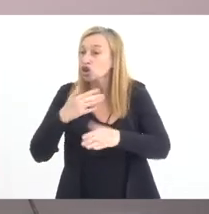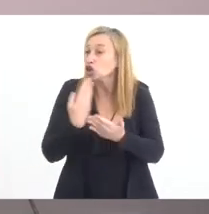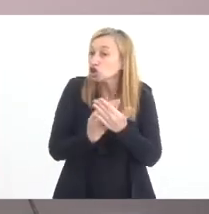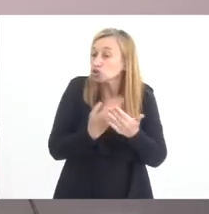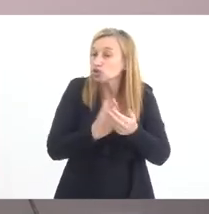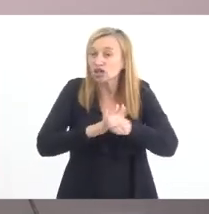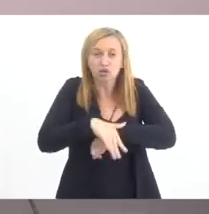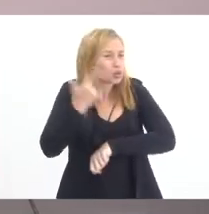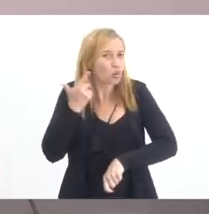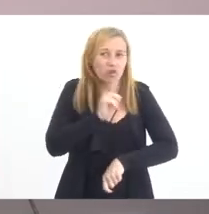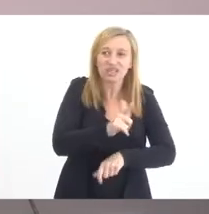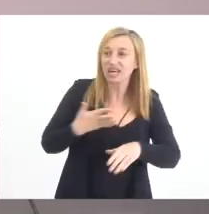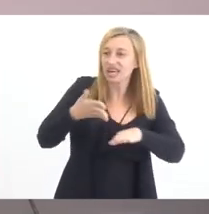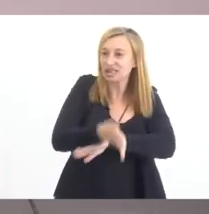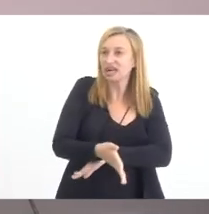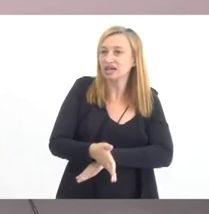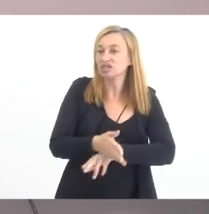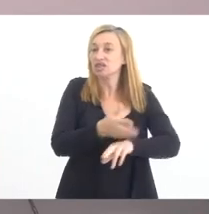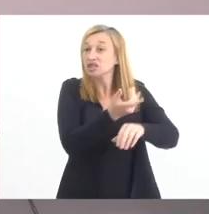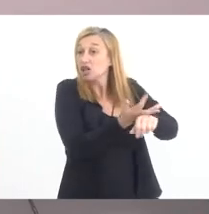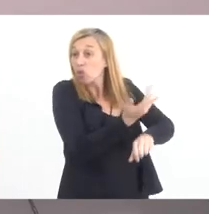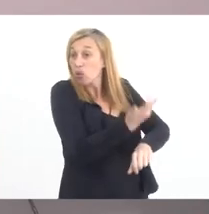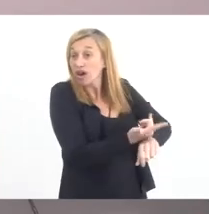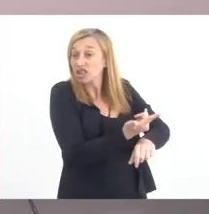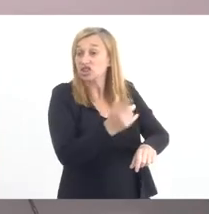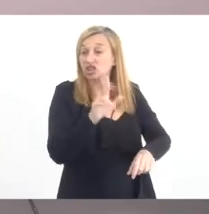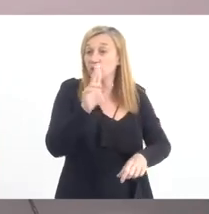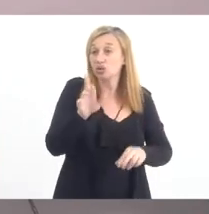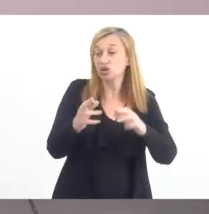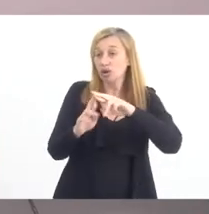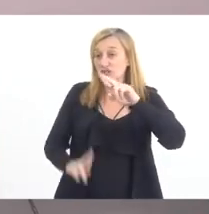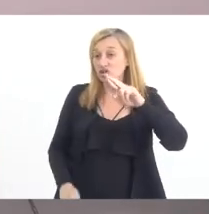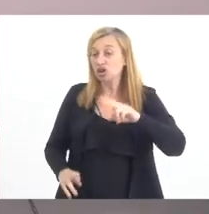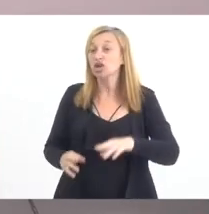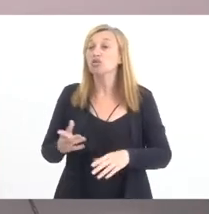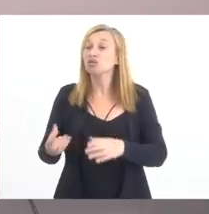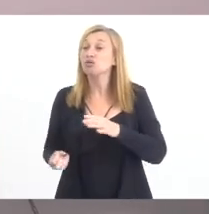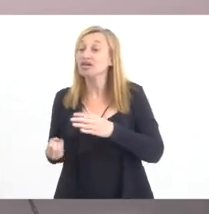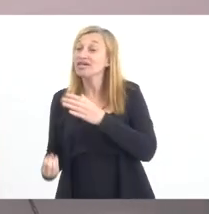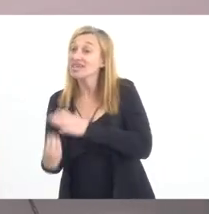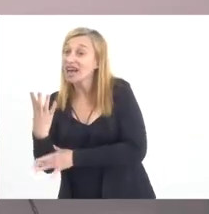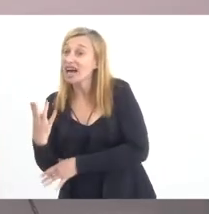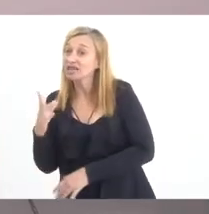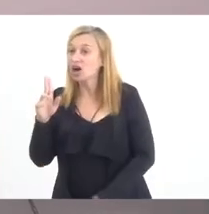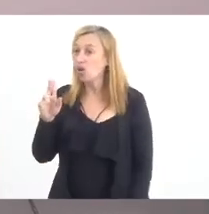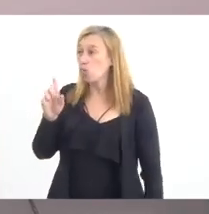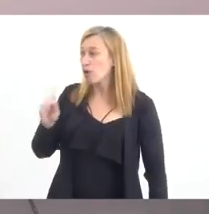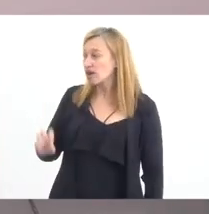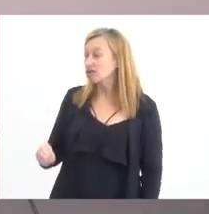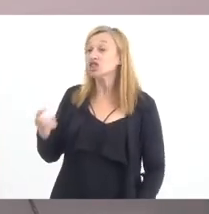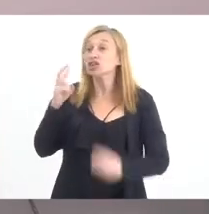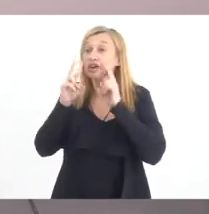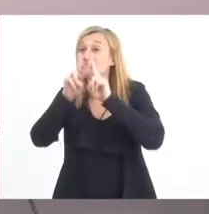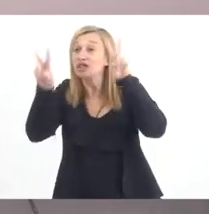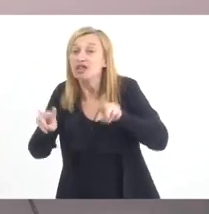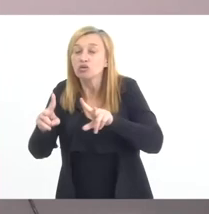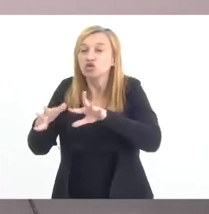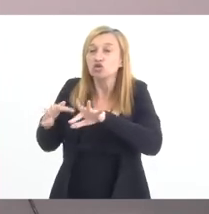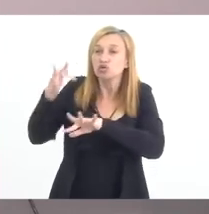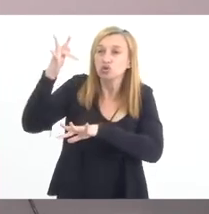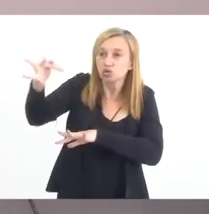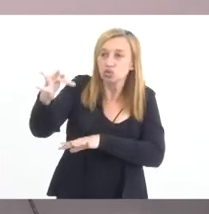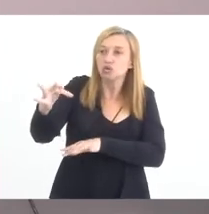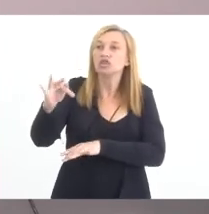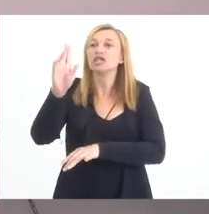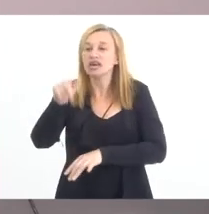passar, nem para o UERJ, nem para o UFRJ. E quando foi implantada o ESO, foi porque tivemos a visão de futuro de que